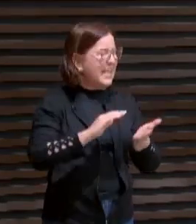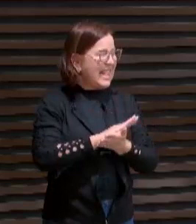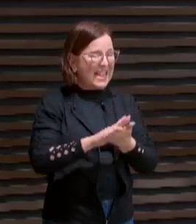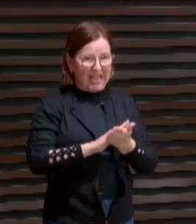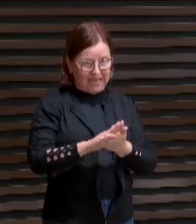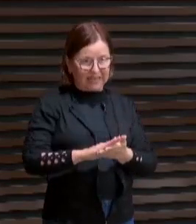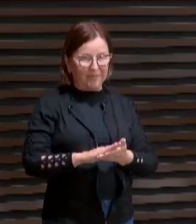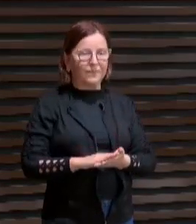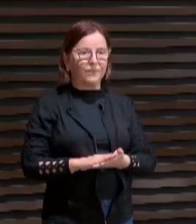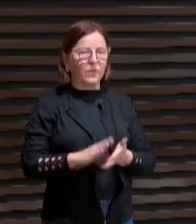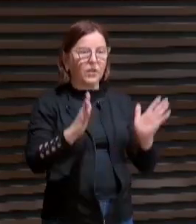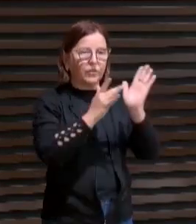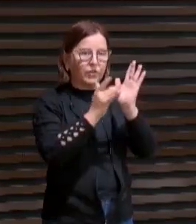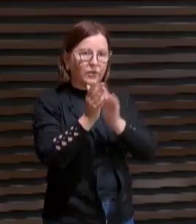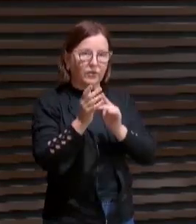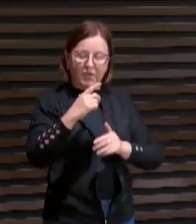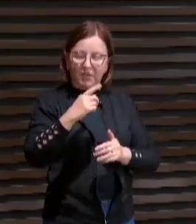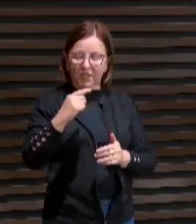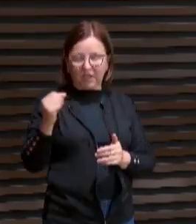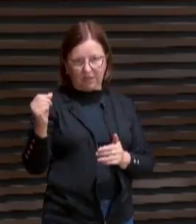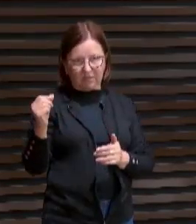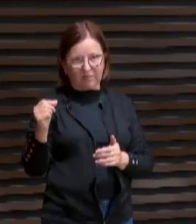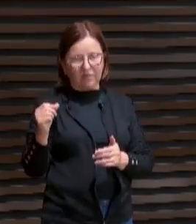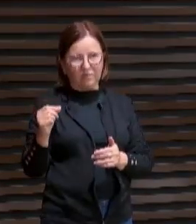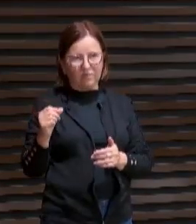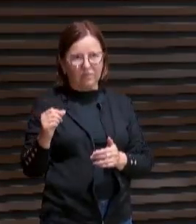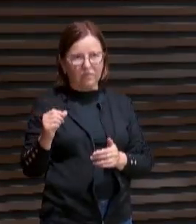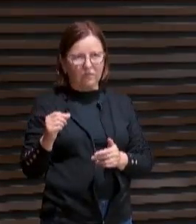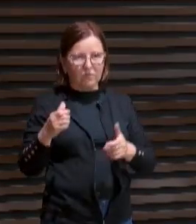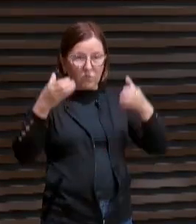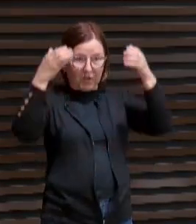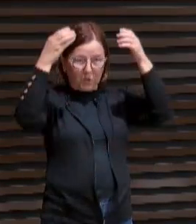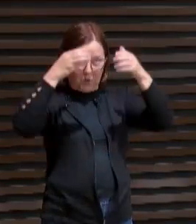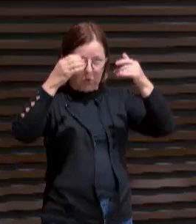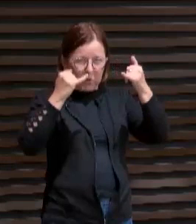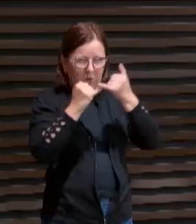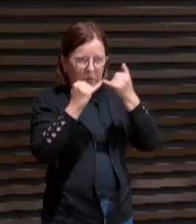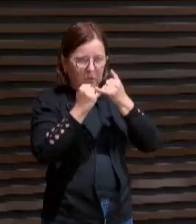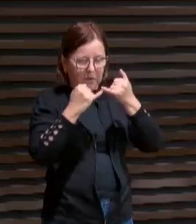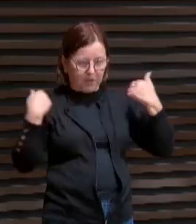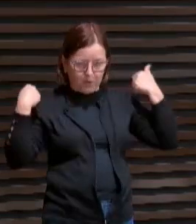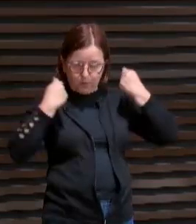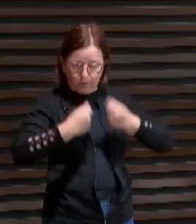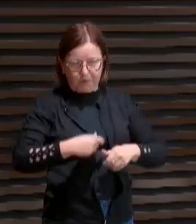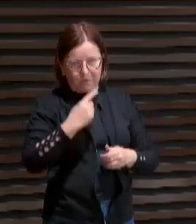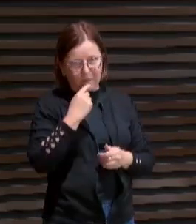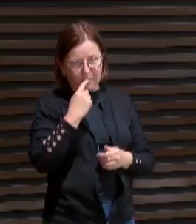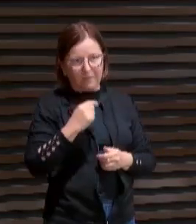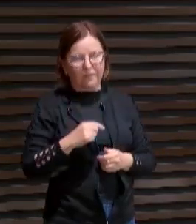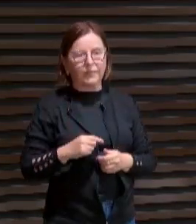Saiu, pois, Jesus, trazendo a coroa de espinhos e um manto de púrpura.